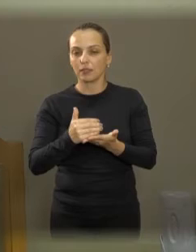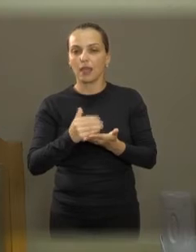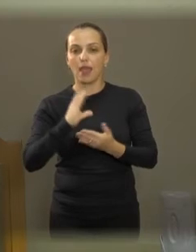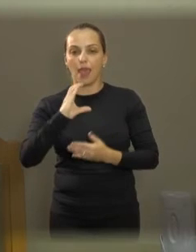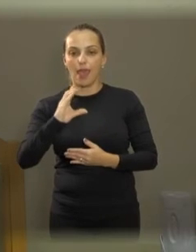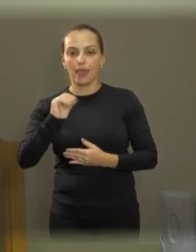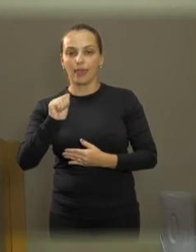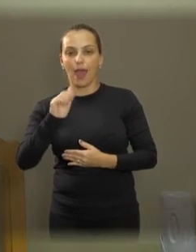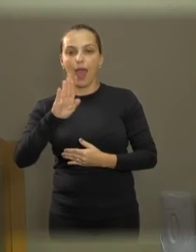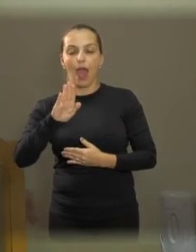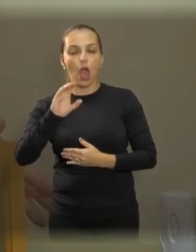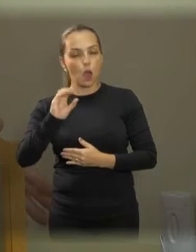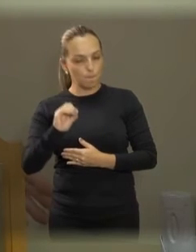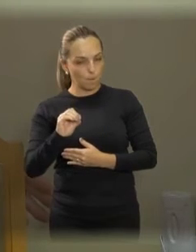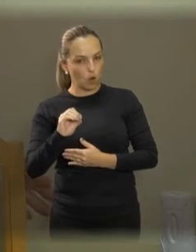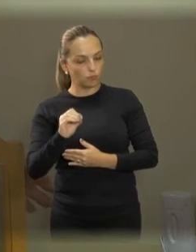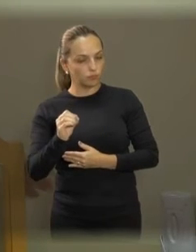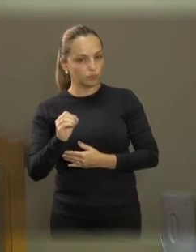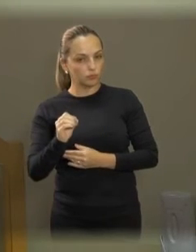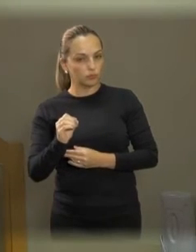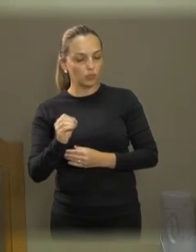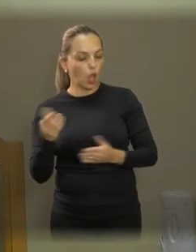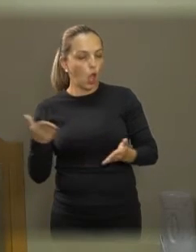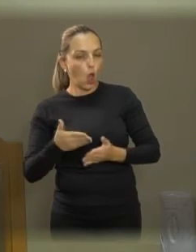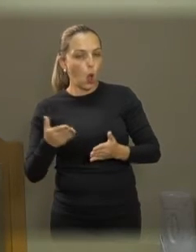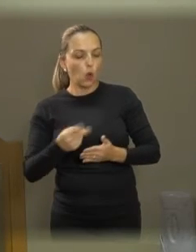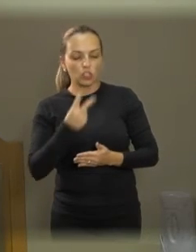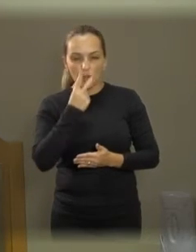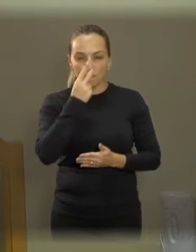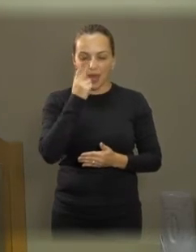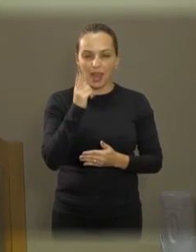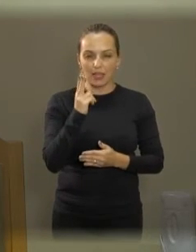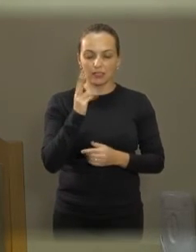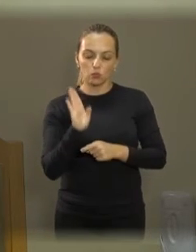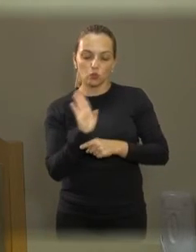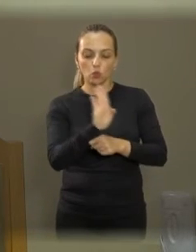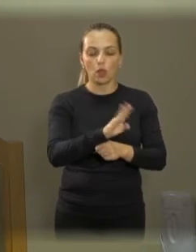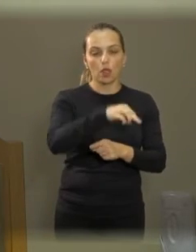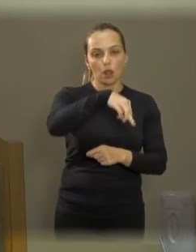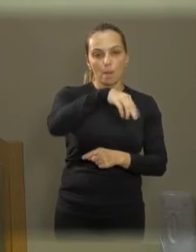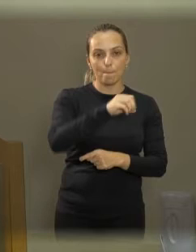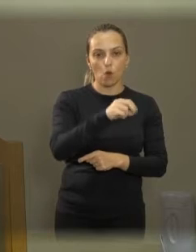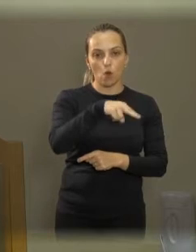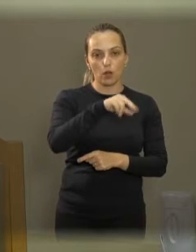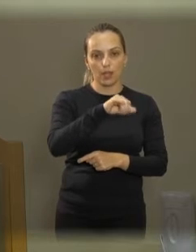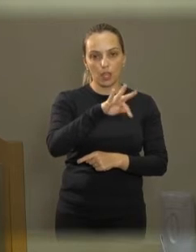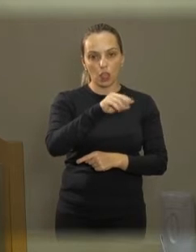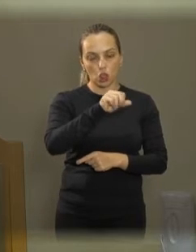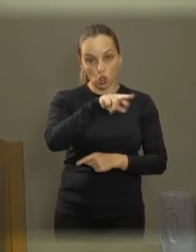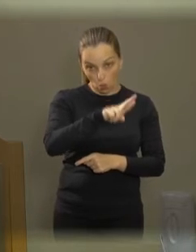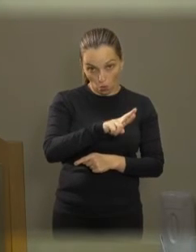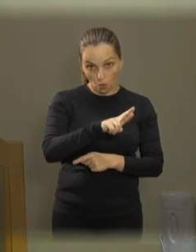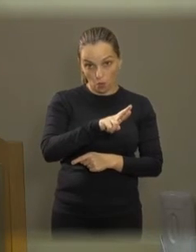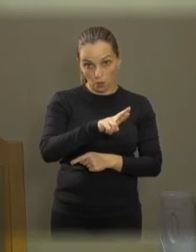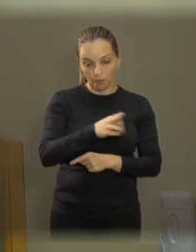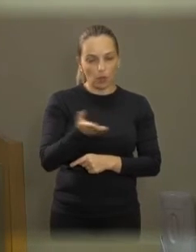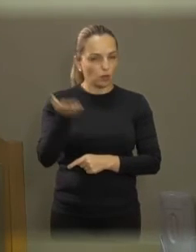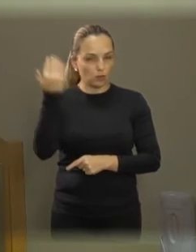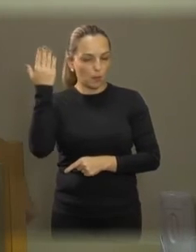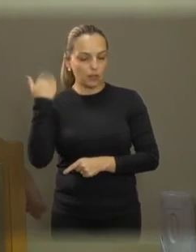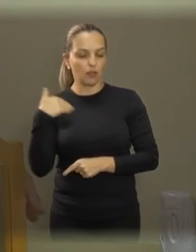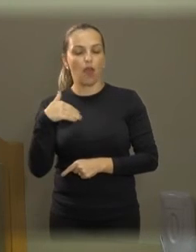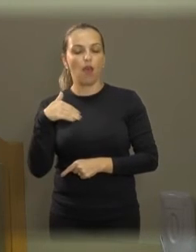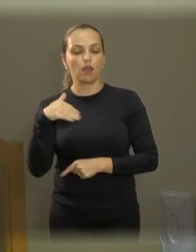Hoje é um monitor. Naquela época a gente usava cabo mesmo, né? Não era uma faixa de